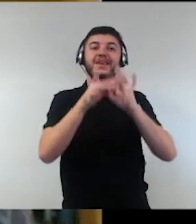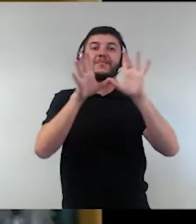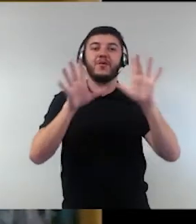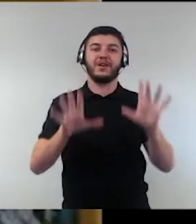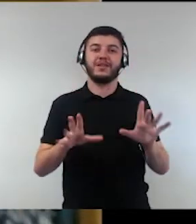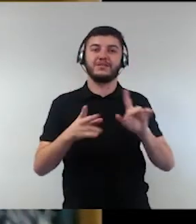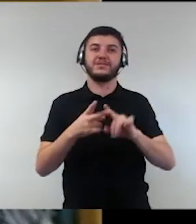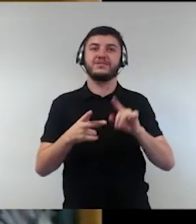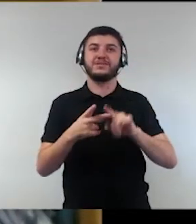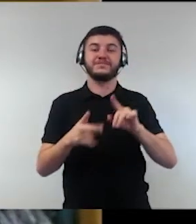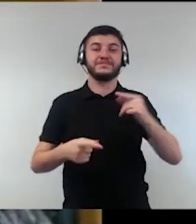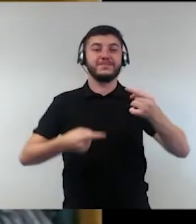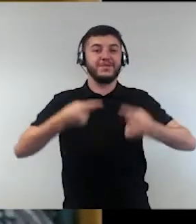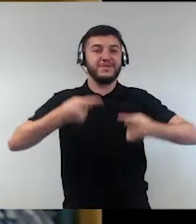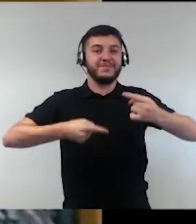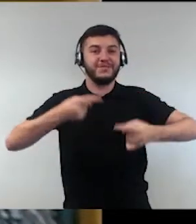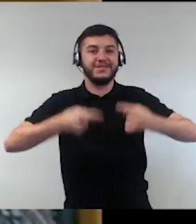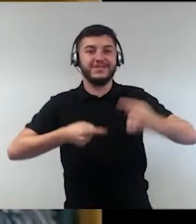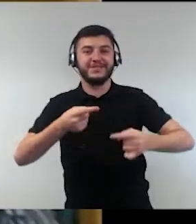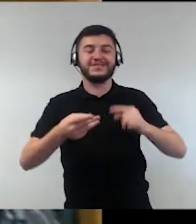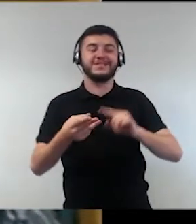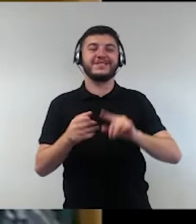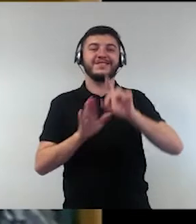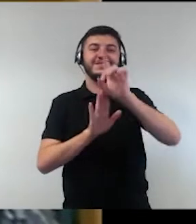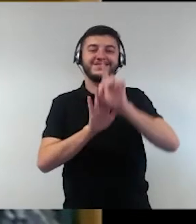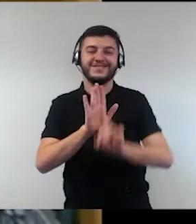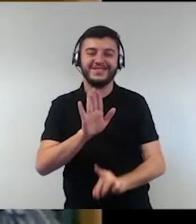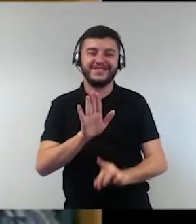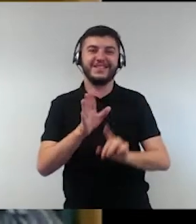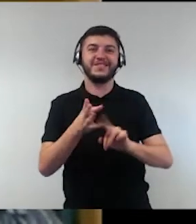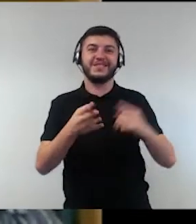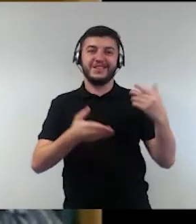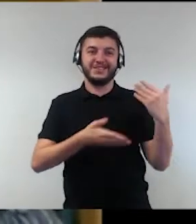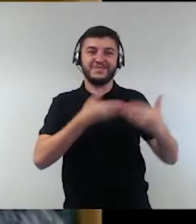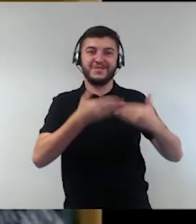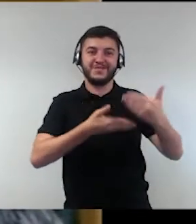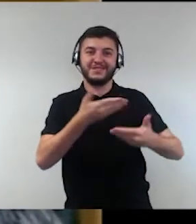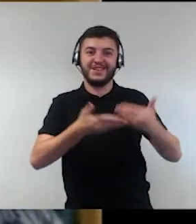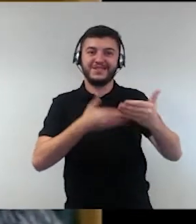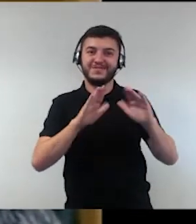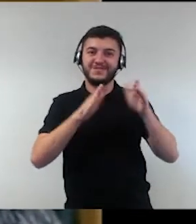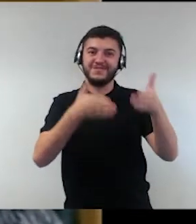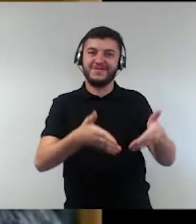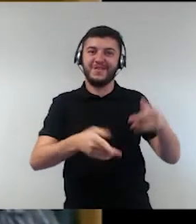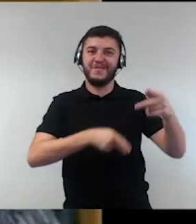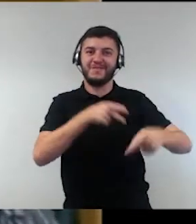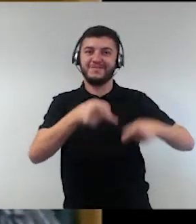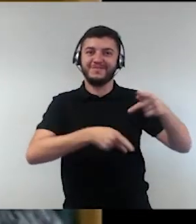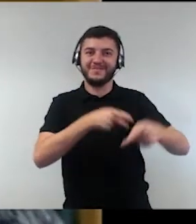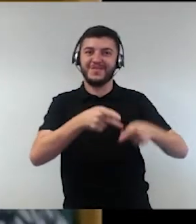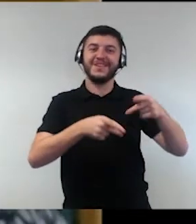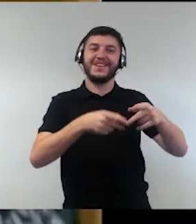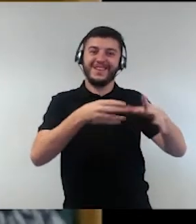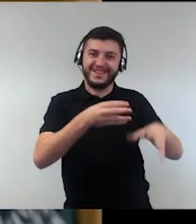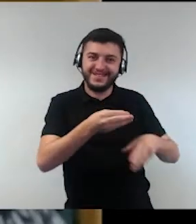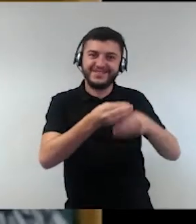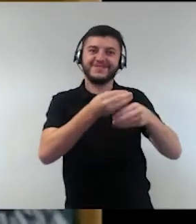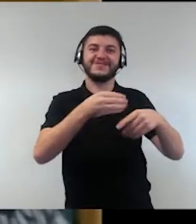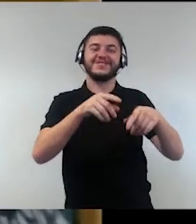dos nossos direitos e desse processo todo civilizatório que inclui a arte e a